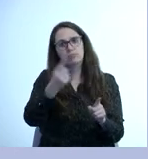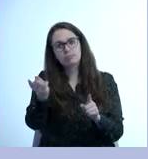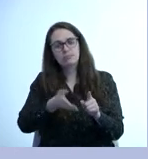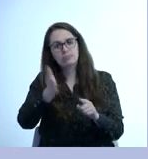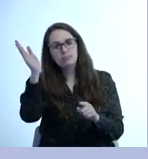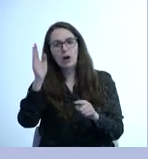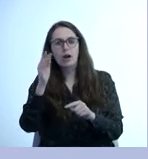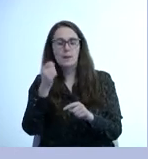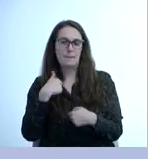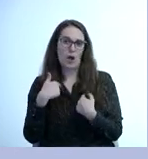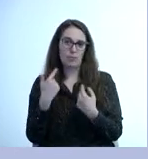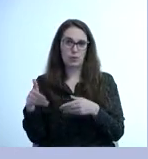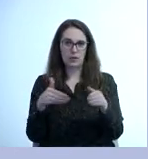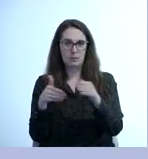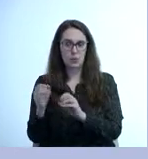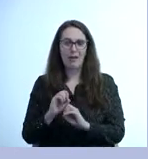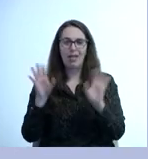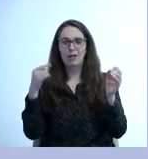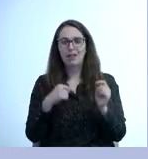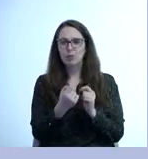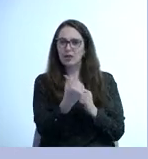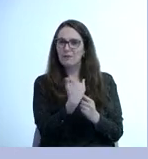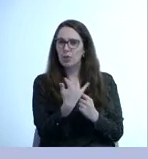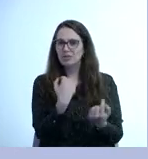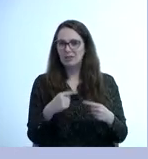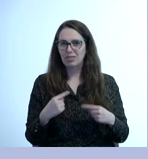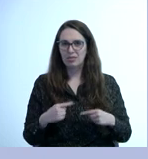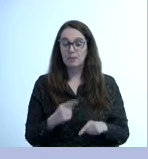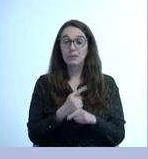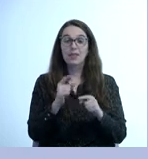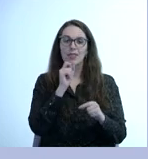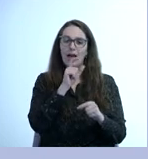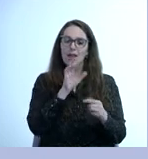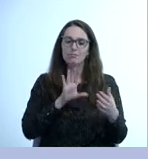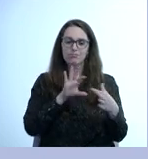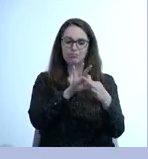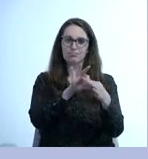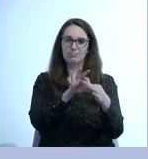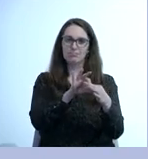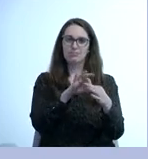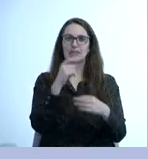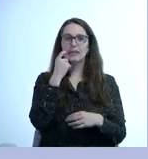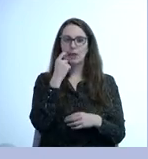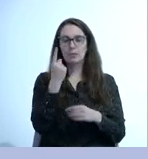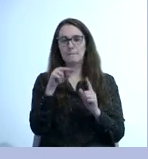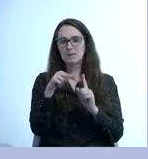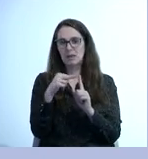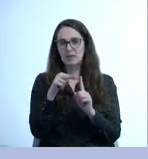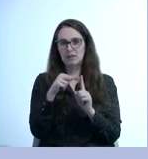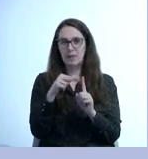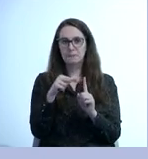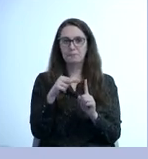incríveis e que claramente se conseguem conectar, ou que se conseguem ligar a uma perspectiva